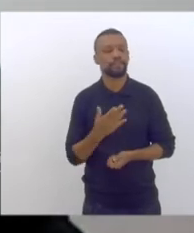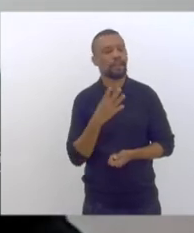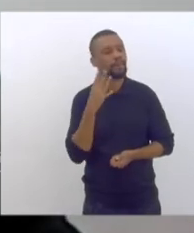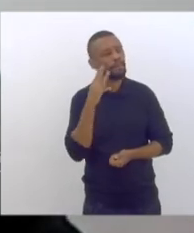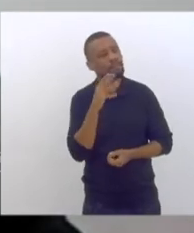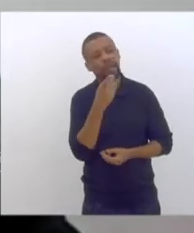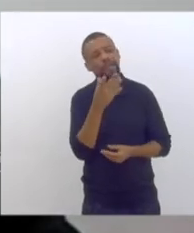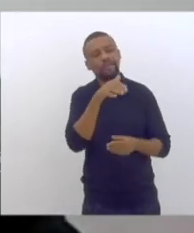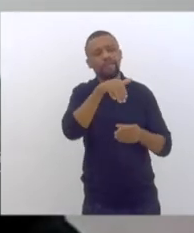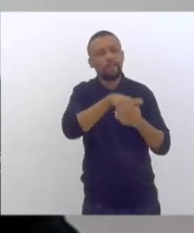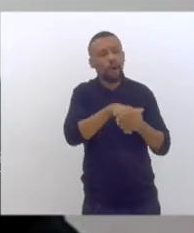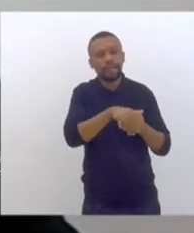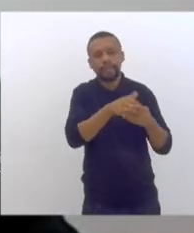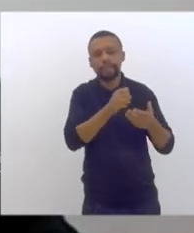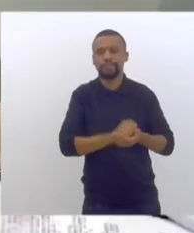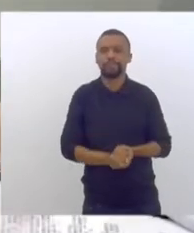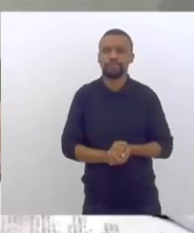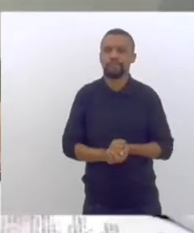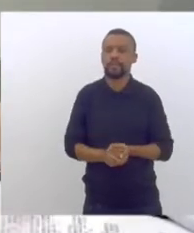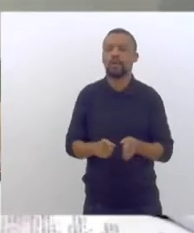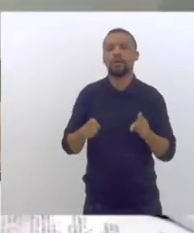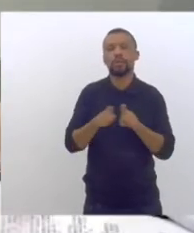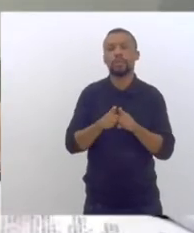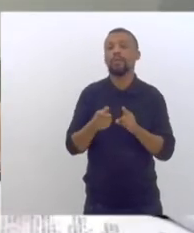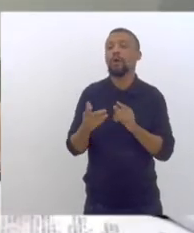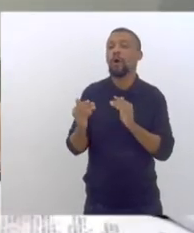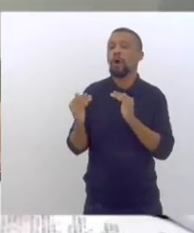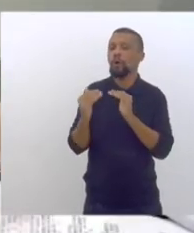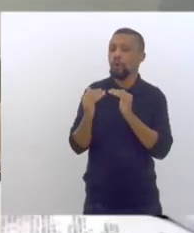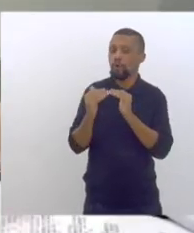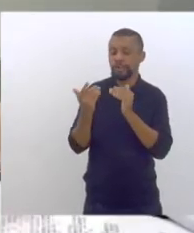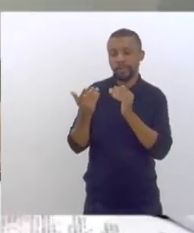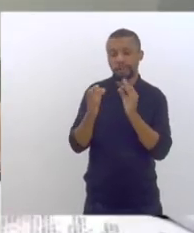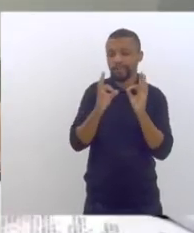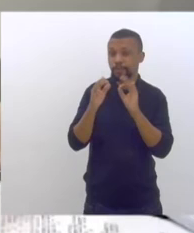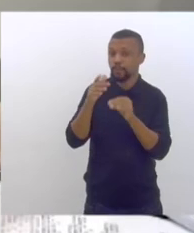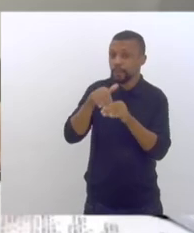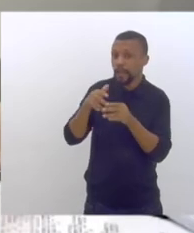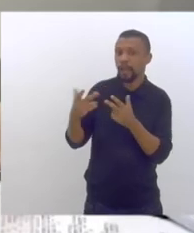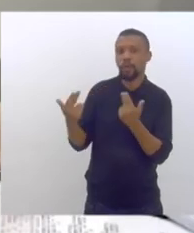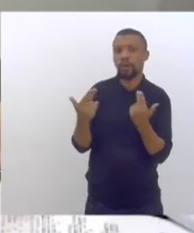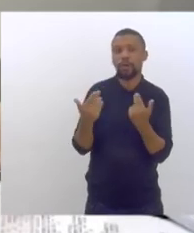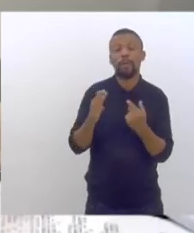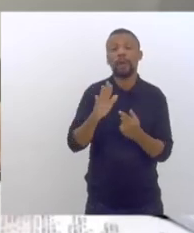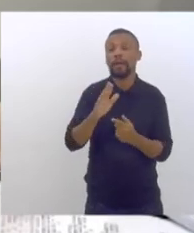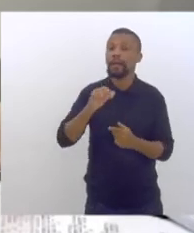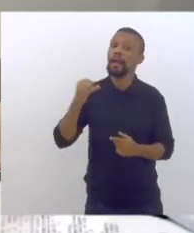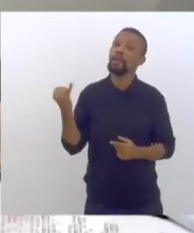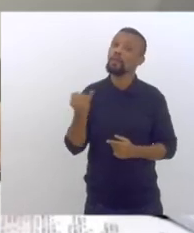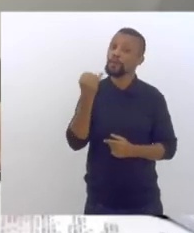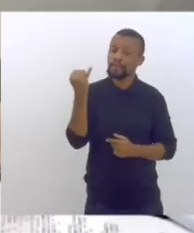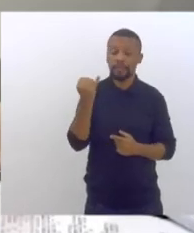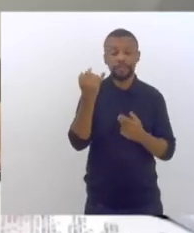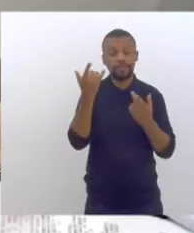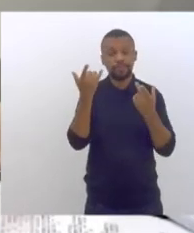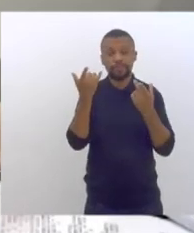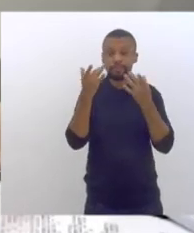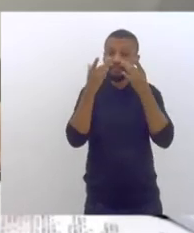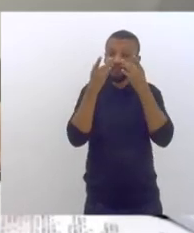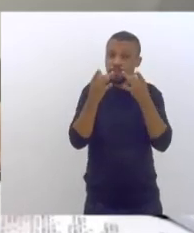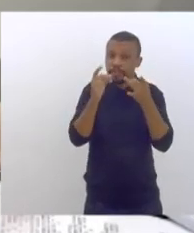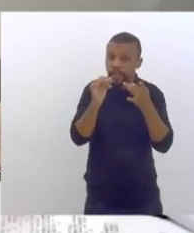valdec como eu vou acompanhar embora embora valha a pena ressaltar que nem toda forma de preconceito